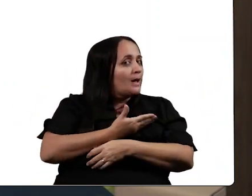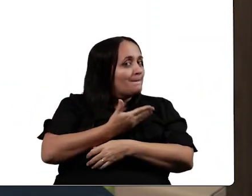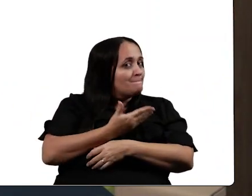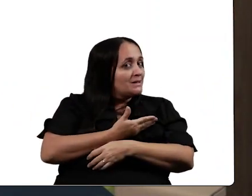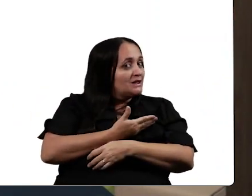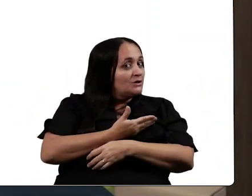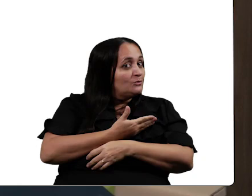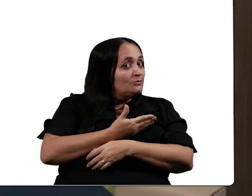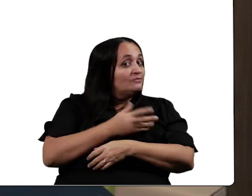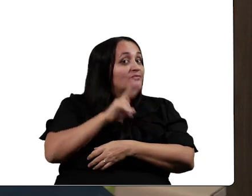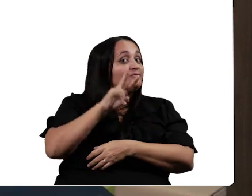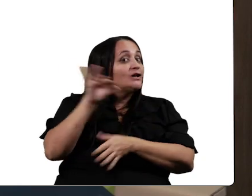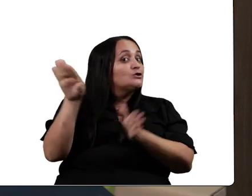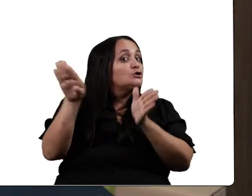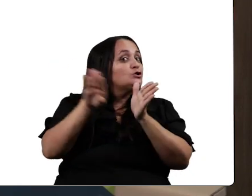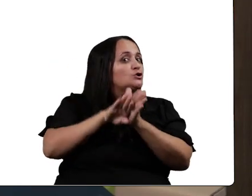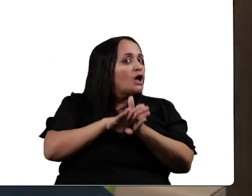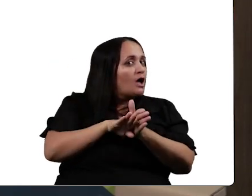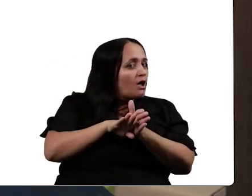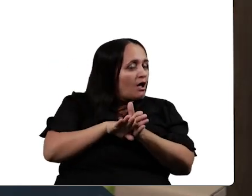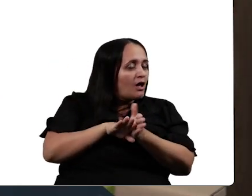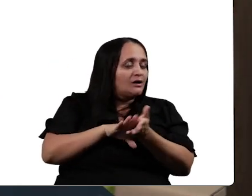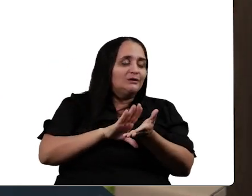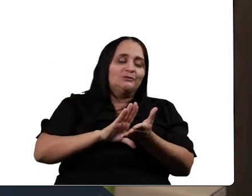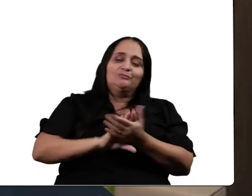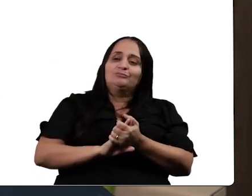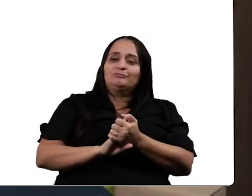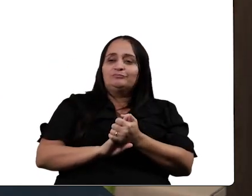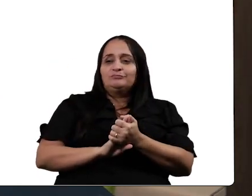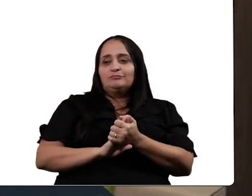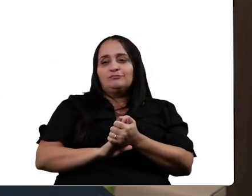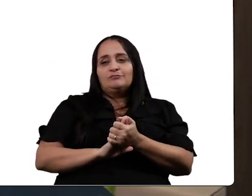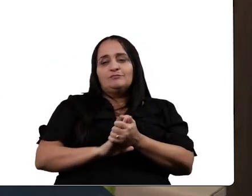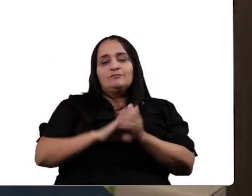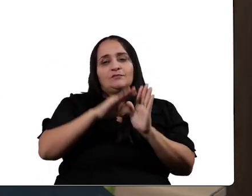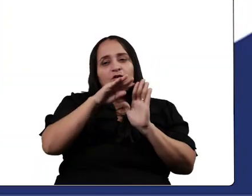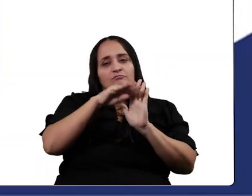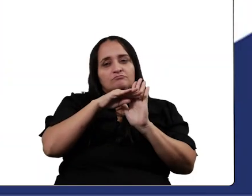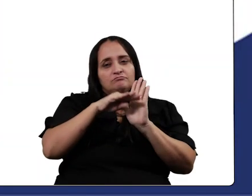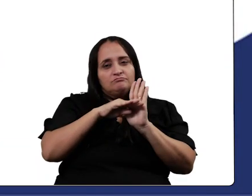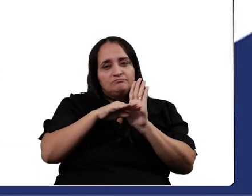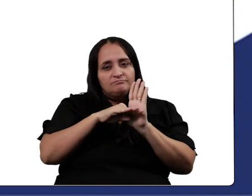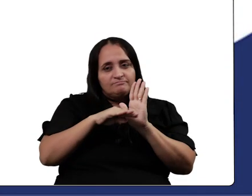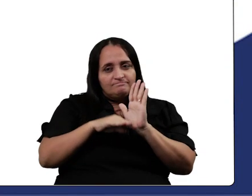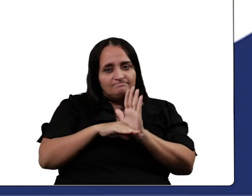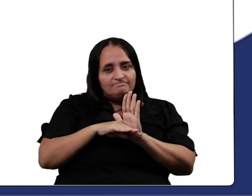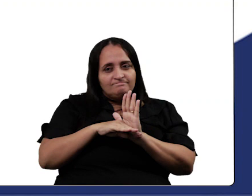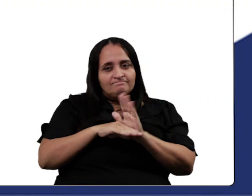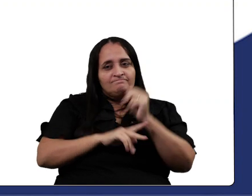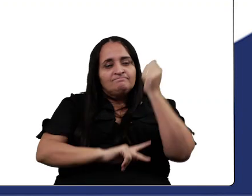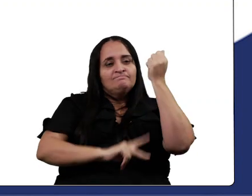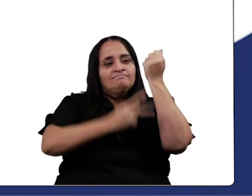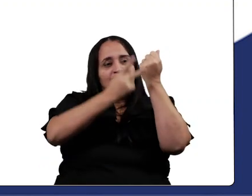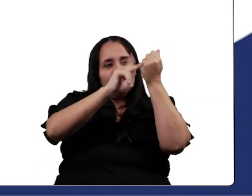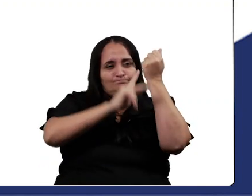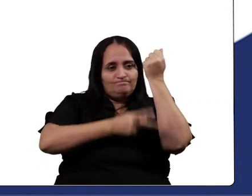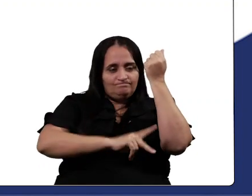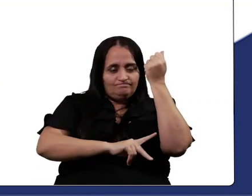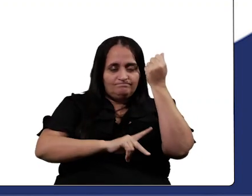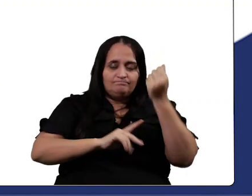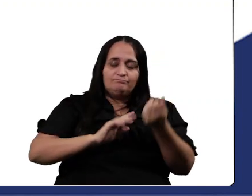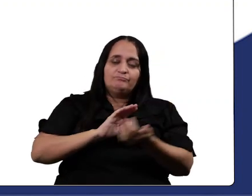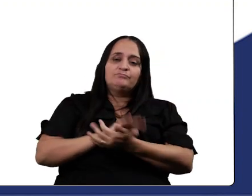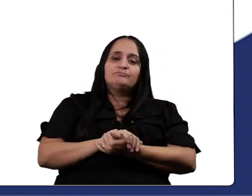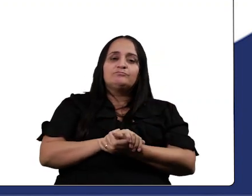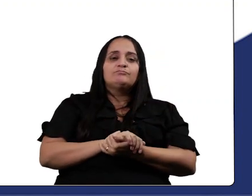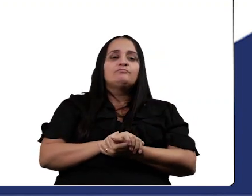vamos para o nosso roteiro, o roteiro que eu tracei a partir do Pelourinho? Vamos lá então. No nosso roteiro, eu